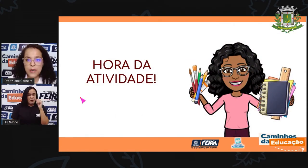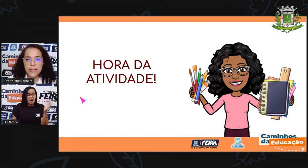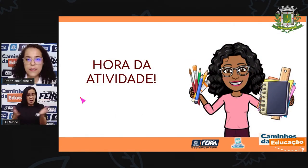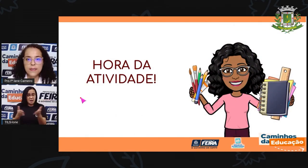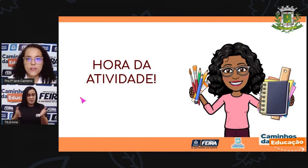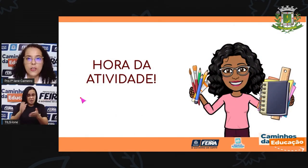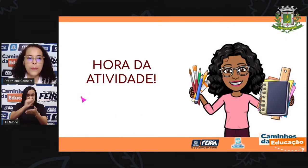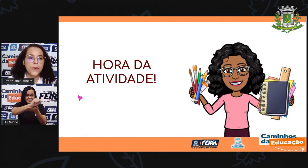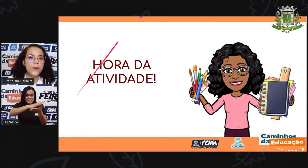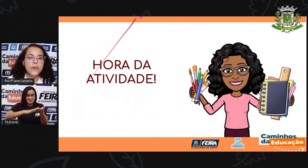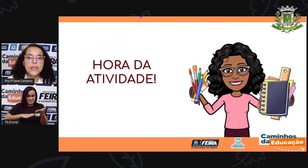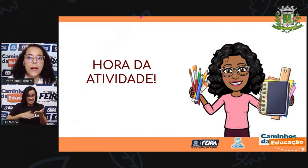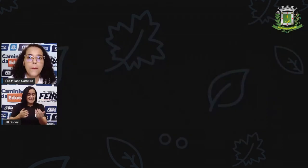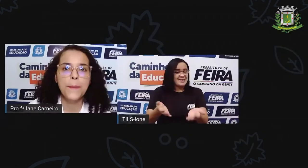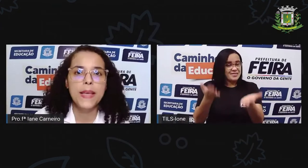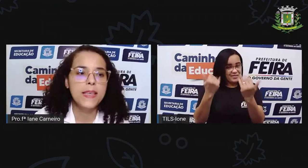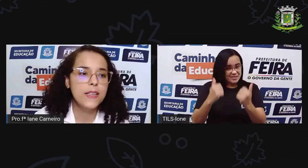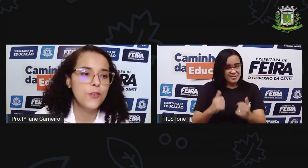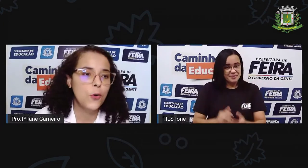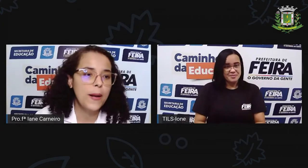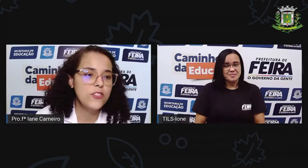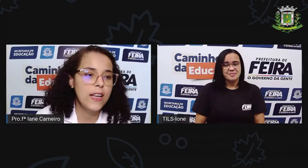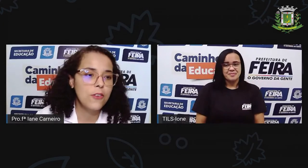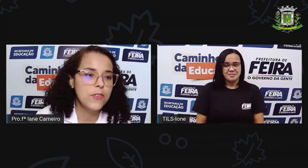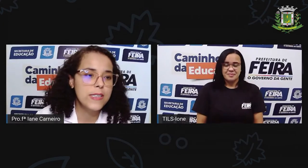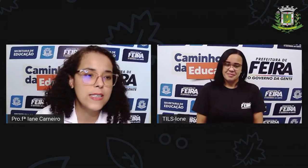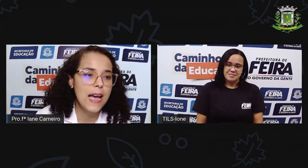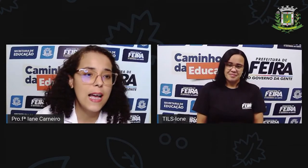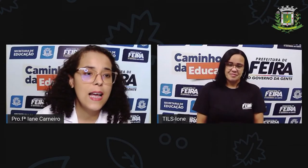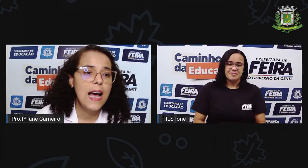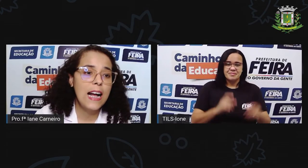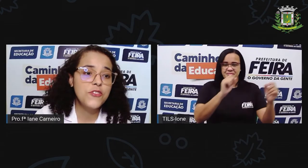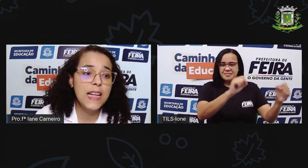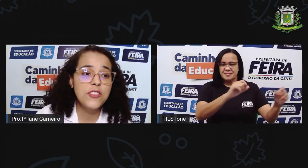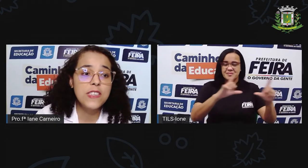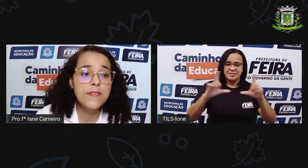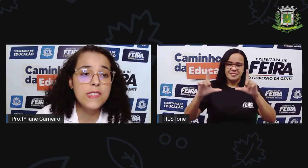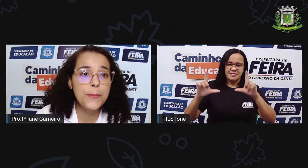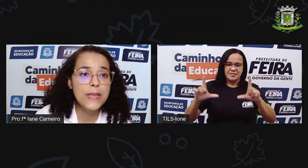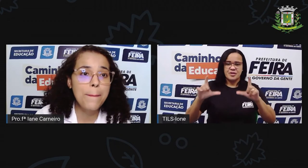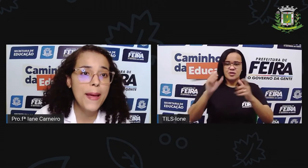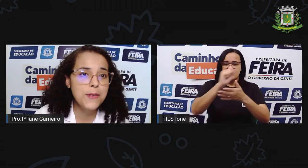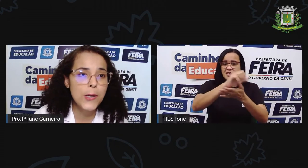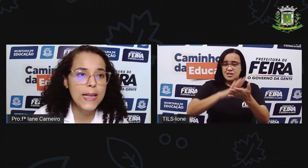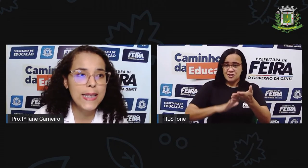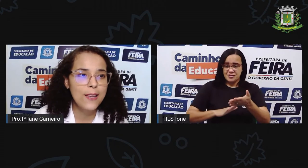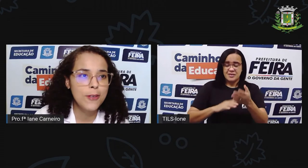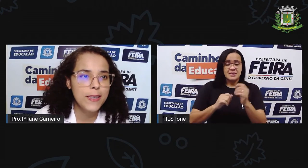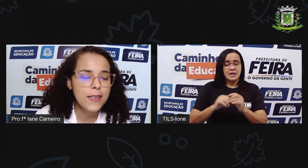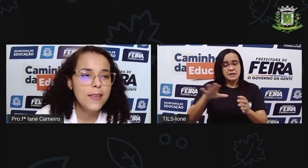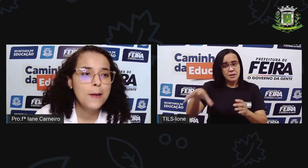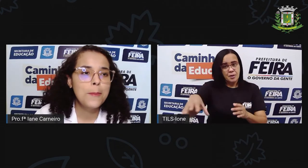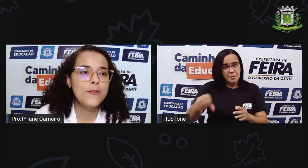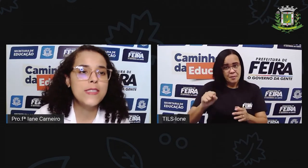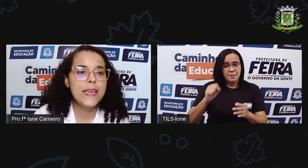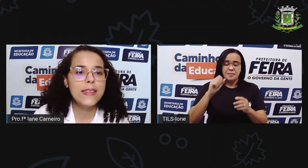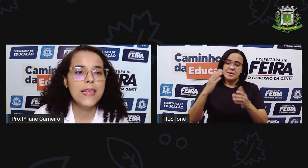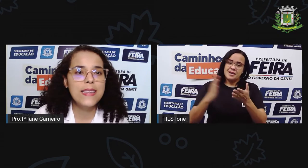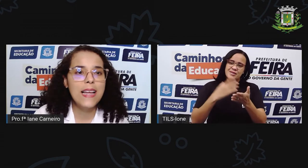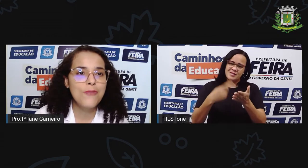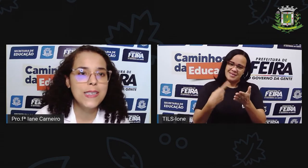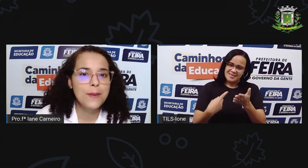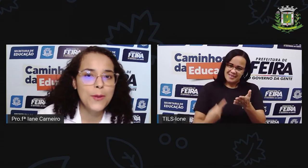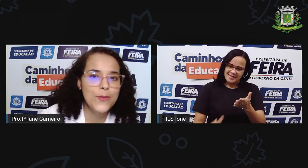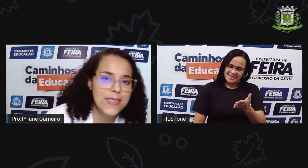Vamos lá. Deixa a Pró interromper aqui. E eu vou compartilhar com vocês a atividade. Aí, se você puder, pega o seu caderno aí, para você